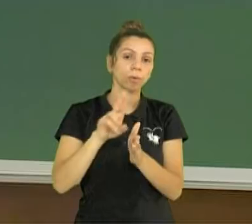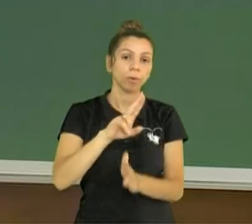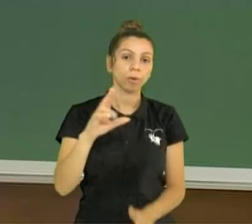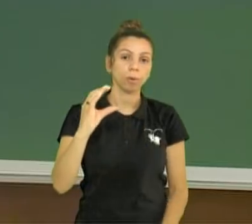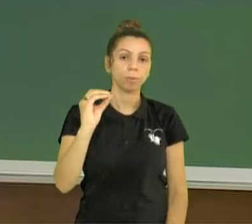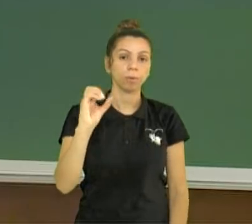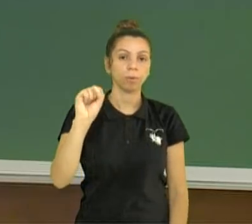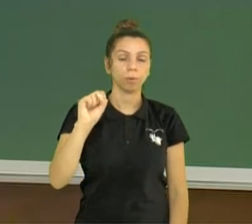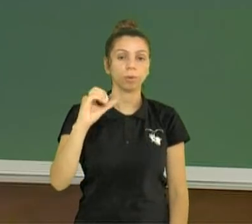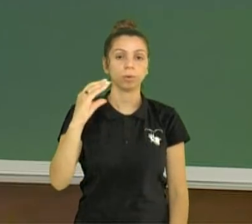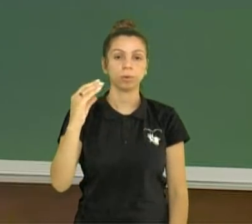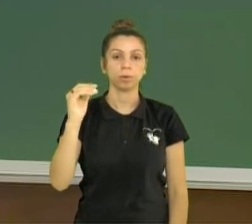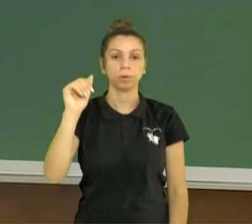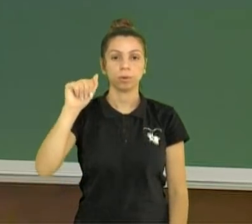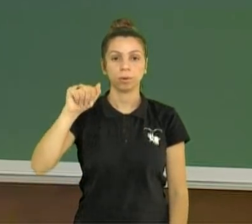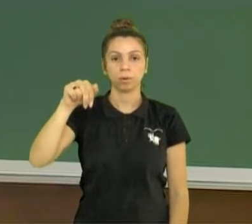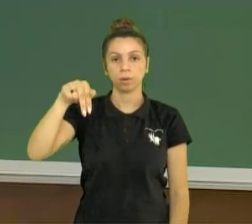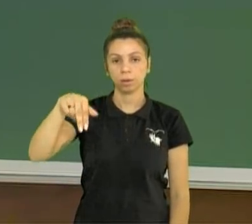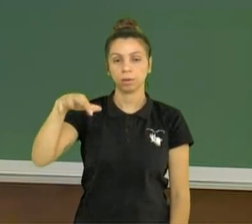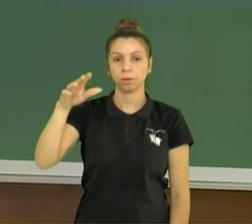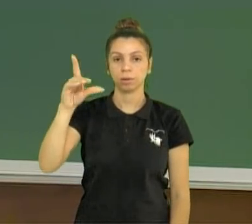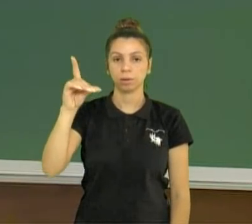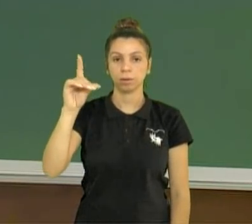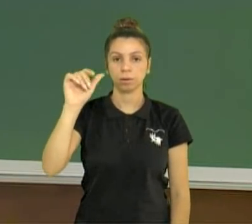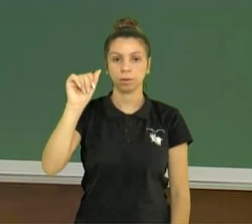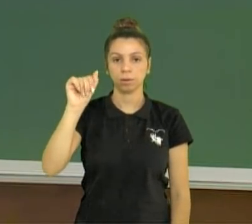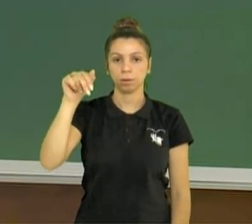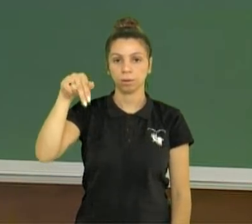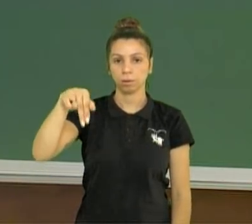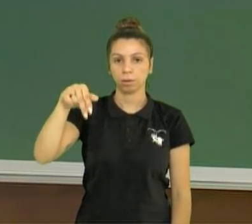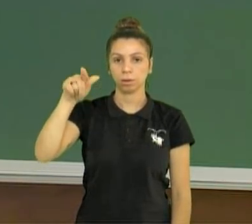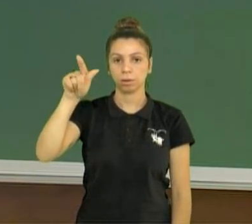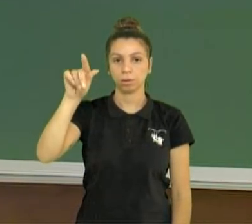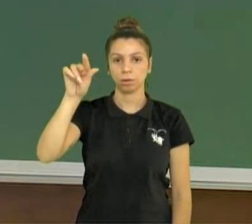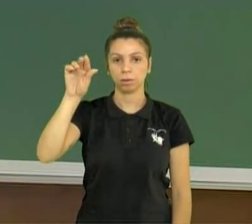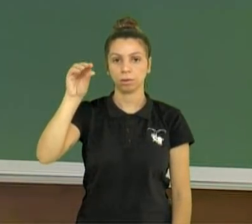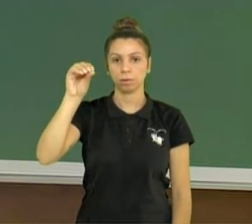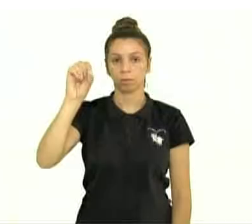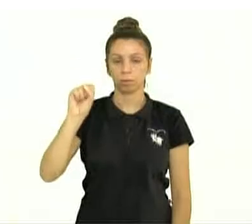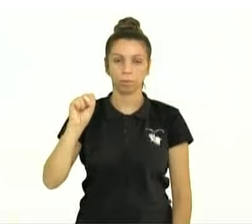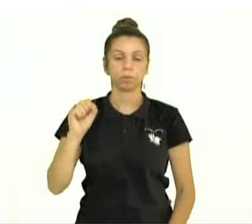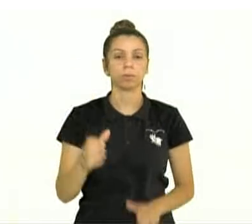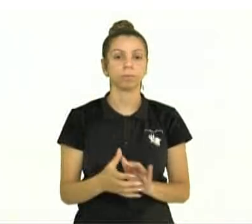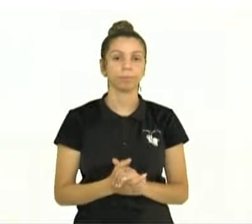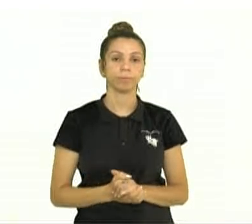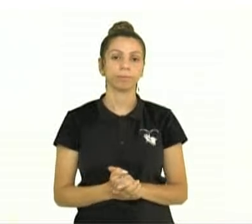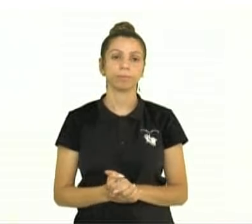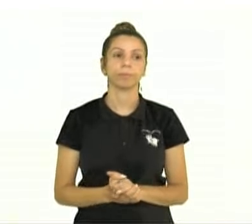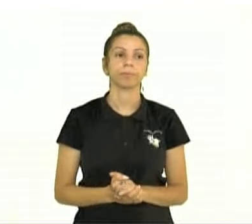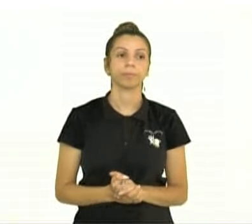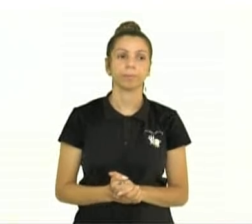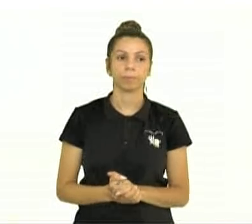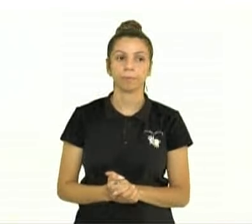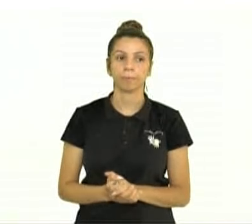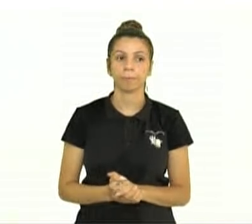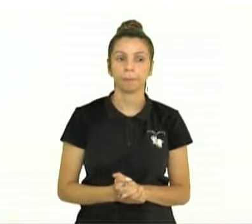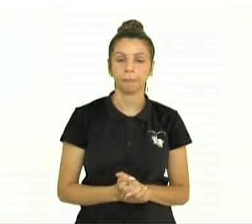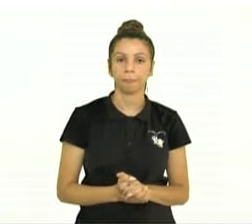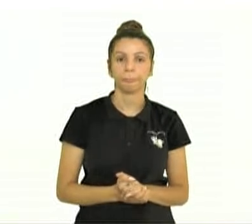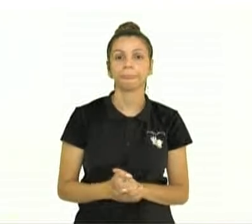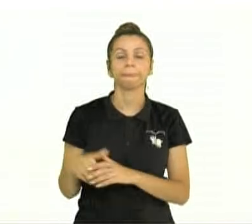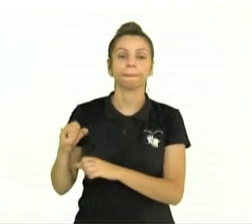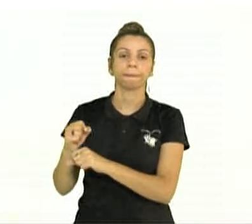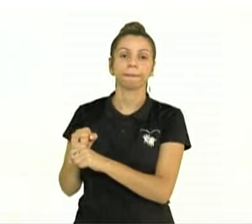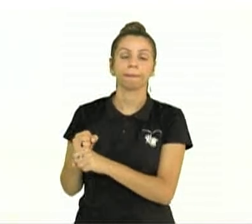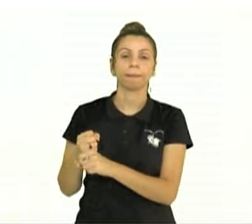desses trabalhadores, que é uma história muito bonita na história do nosso Brasil. Ok? Então, bom, aqui estou falando sobre os candangos, construída